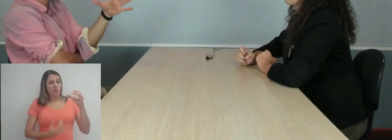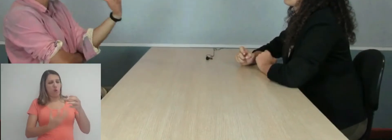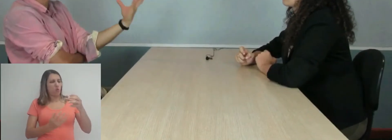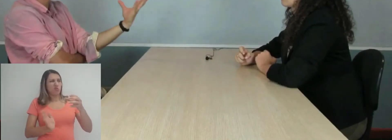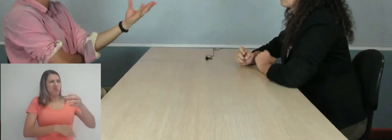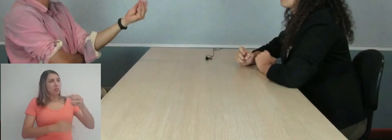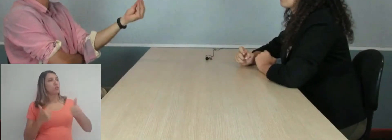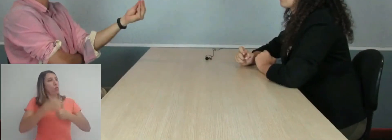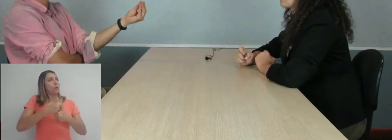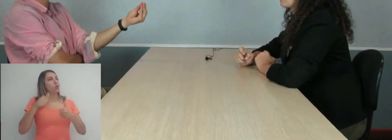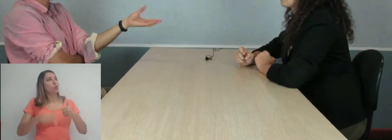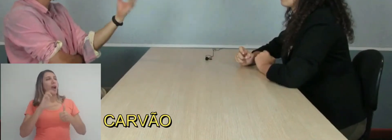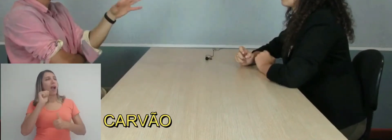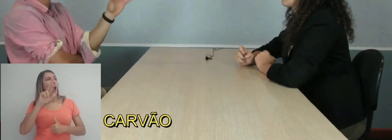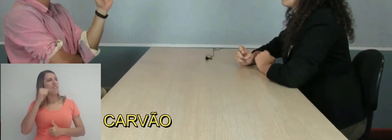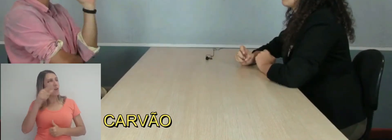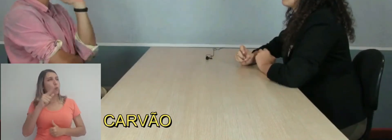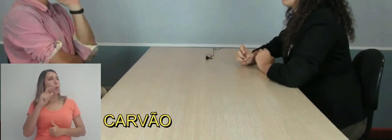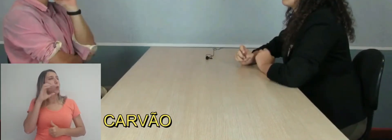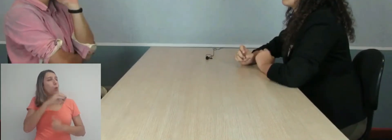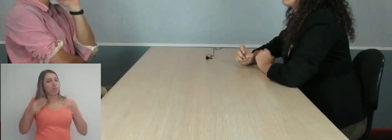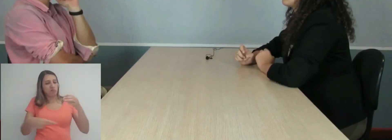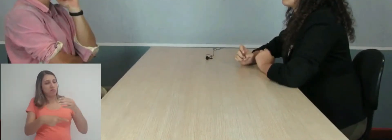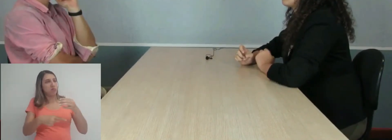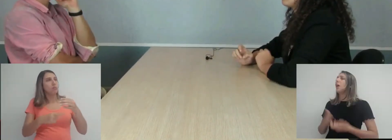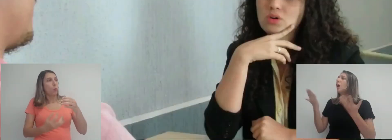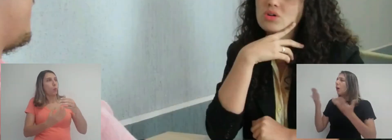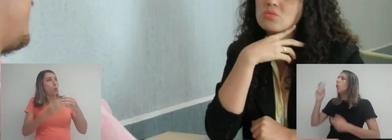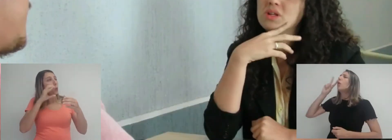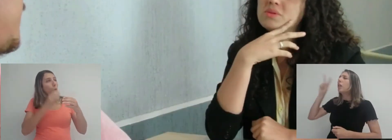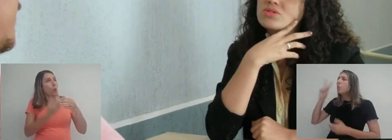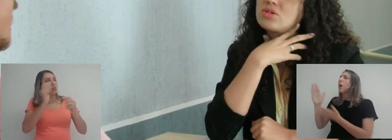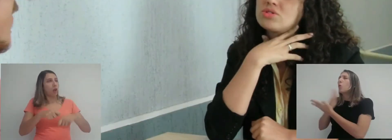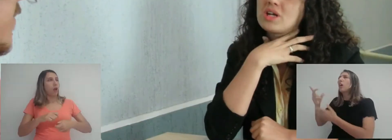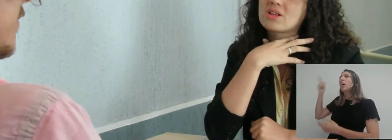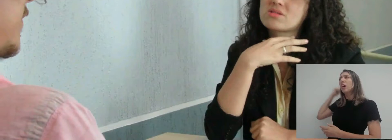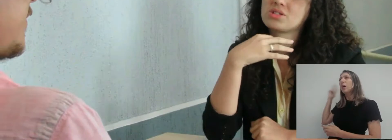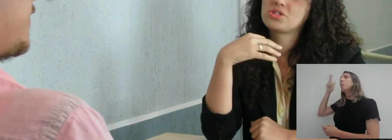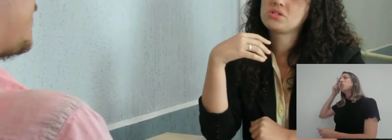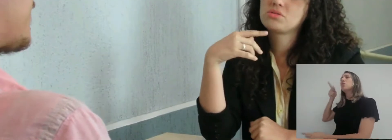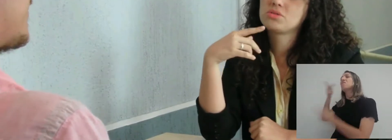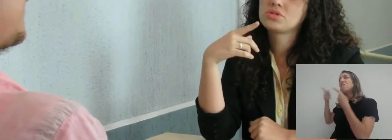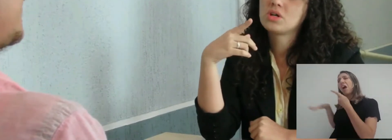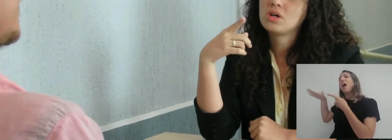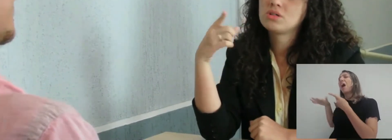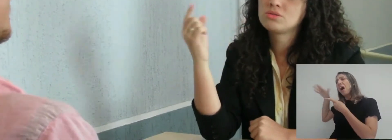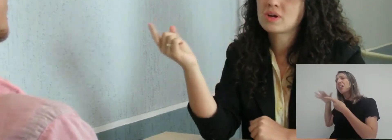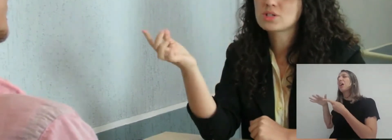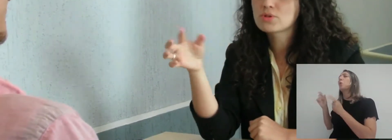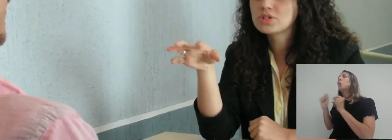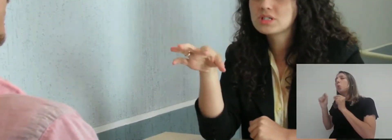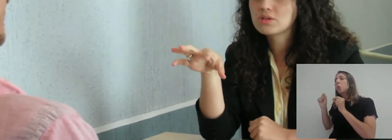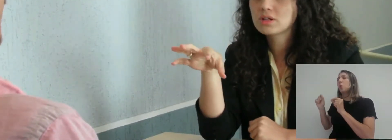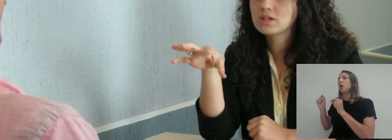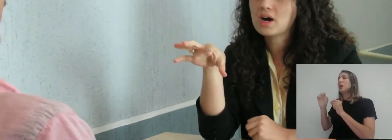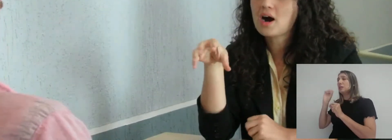se no lugar da chama, que está embaixo da panela, for colocado um carvão em brasa. Agora eu estou me lembrando de alguns relatos antigos nos